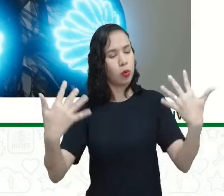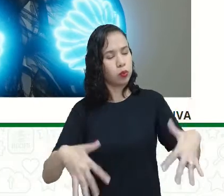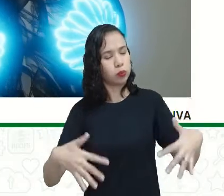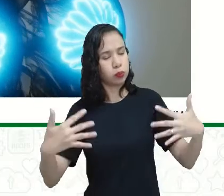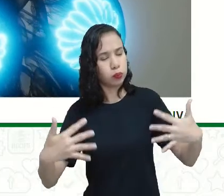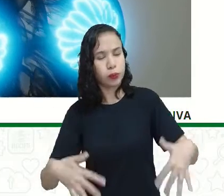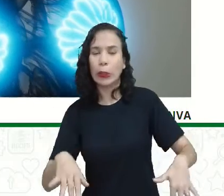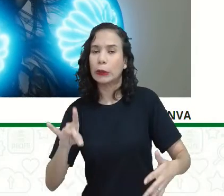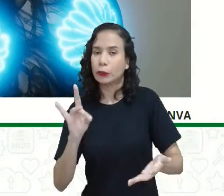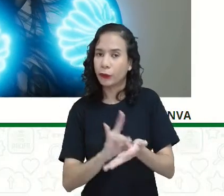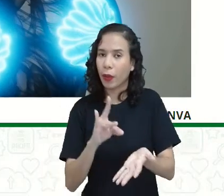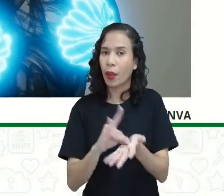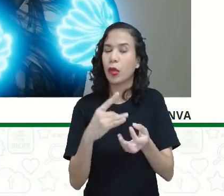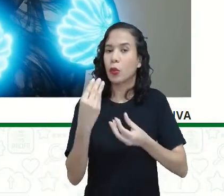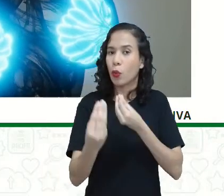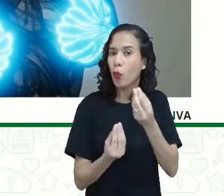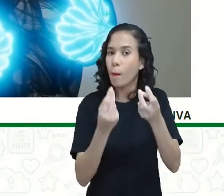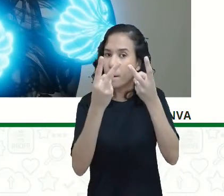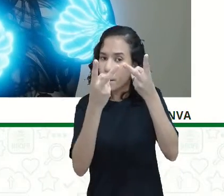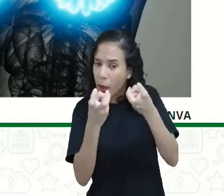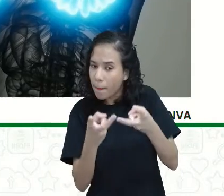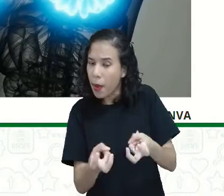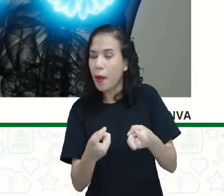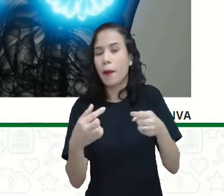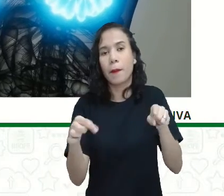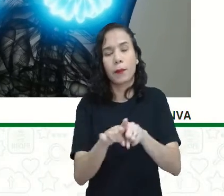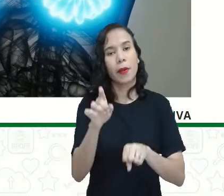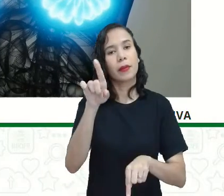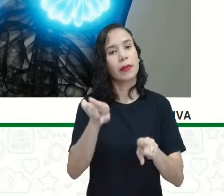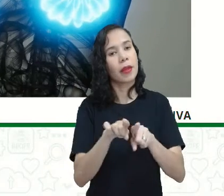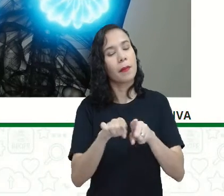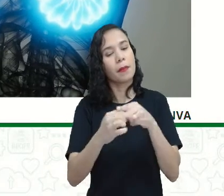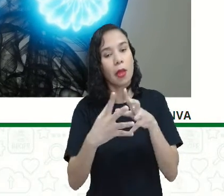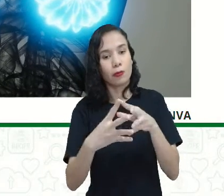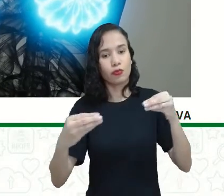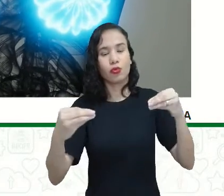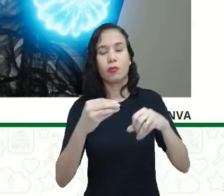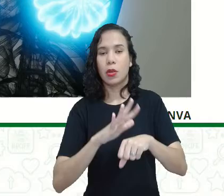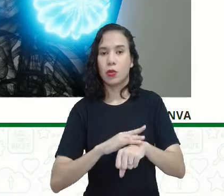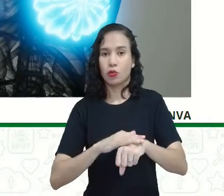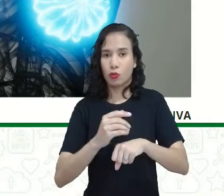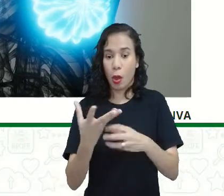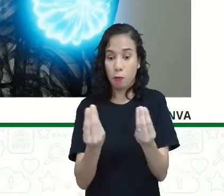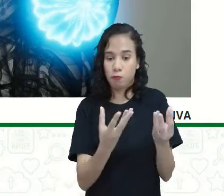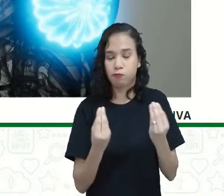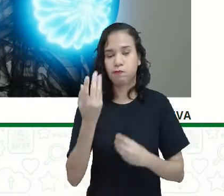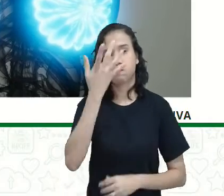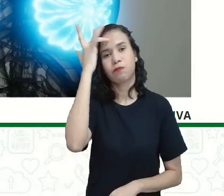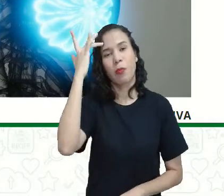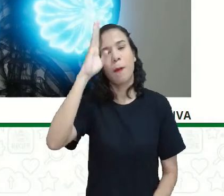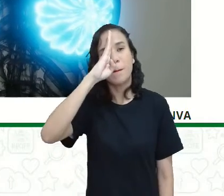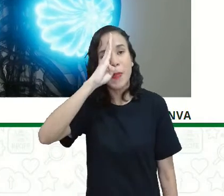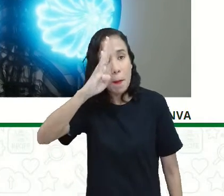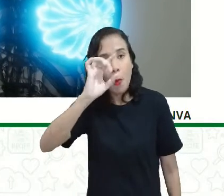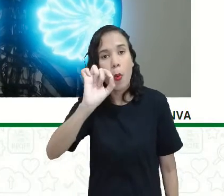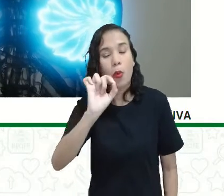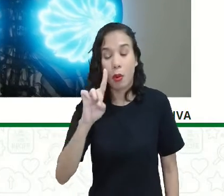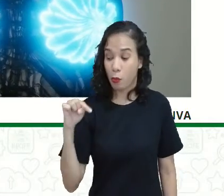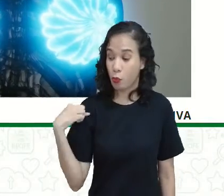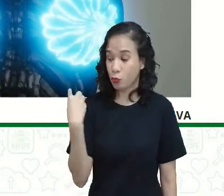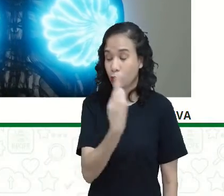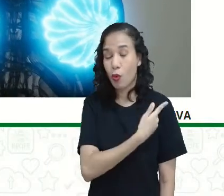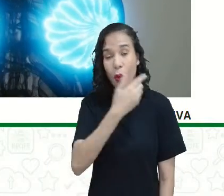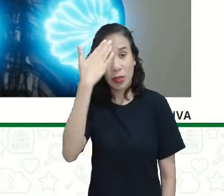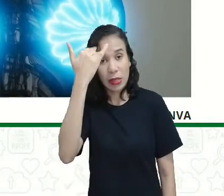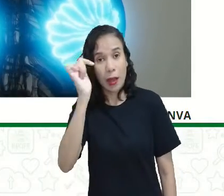bastante a diagnosticar e curar muitas pessoas, principalmente porque nós sabemos